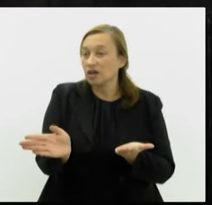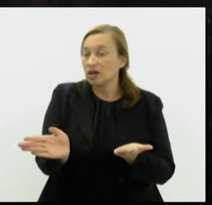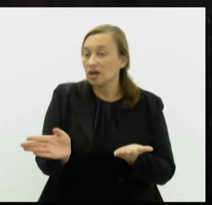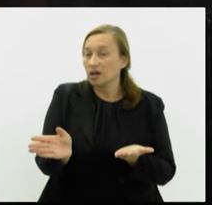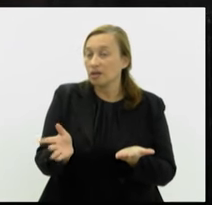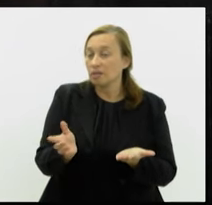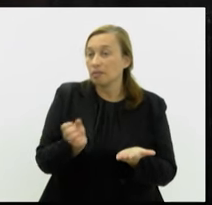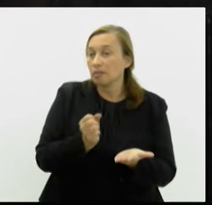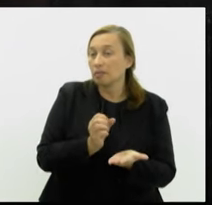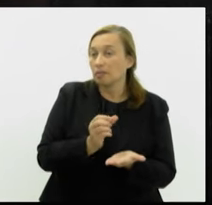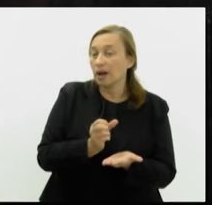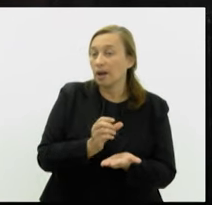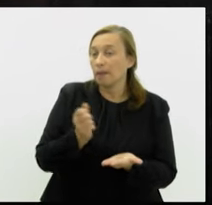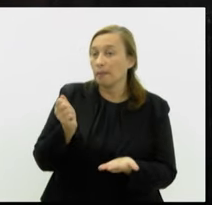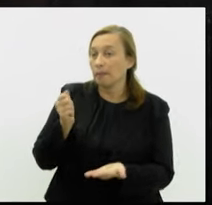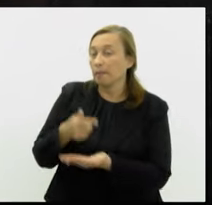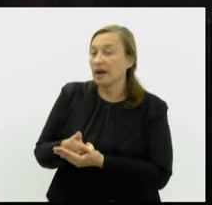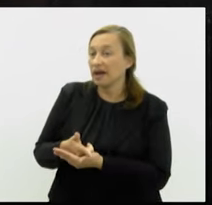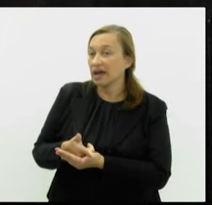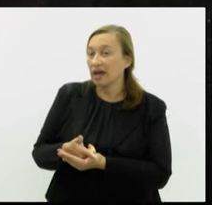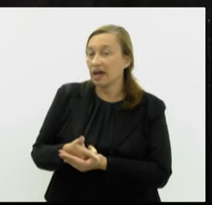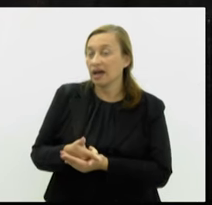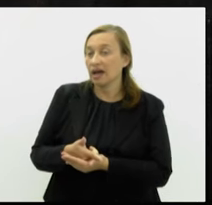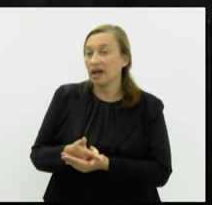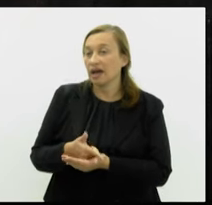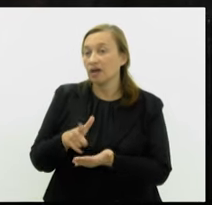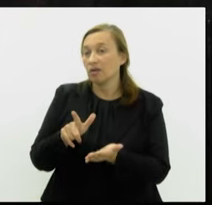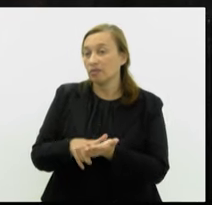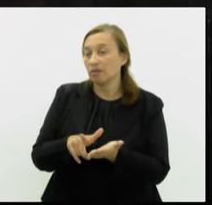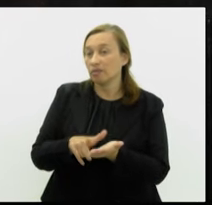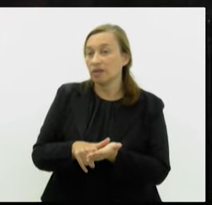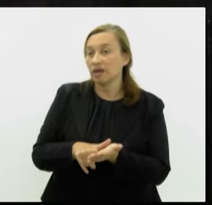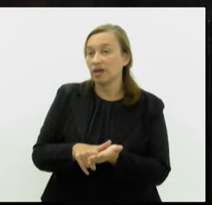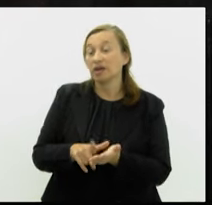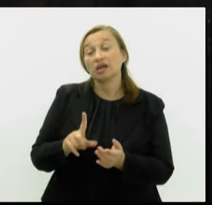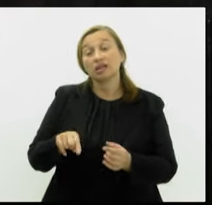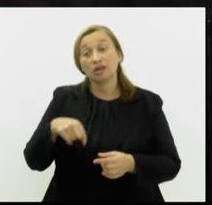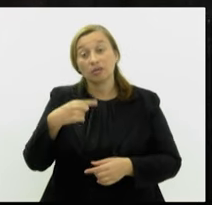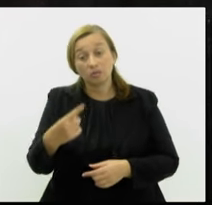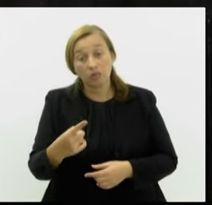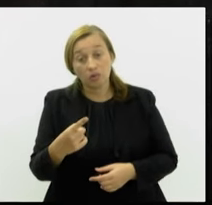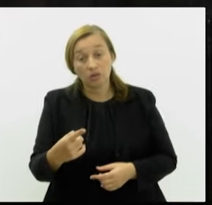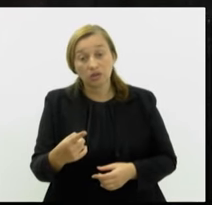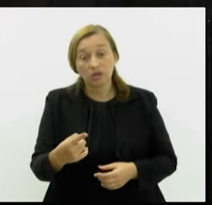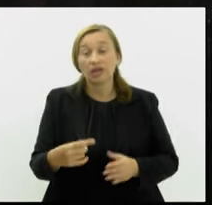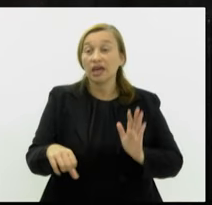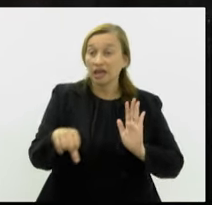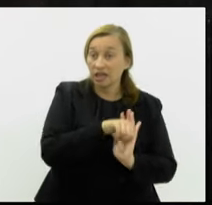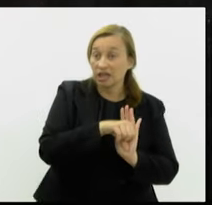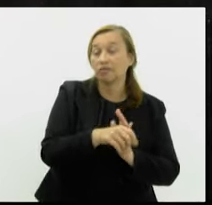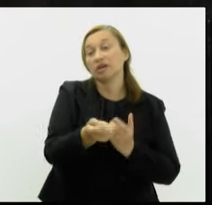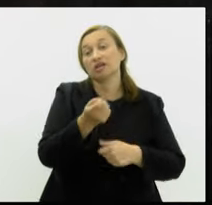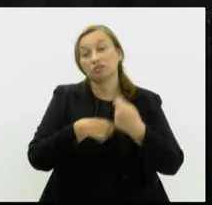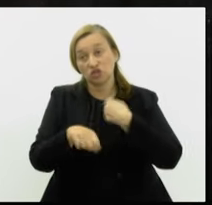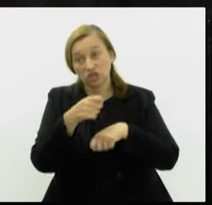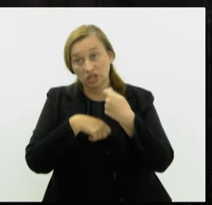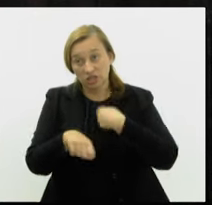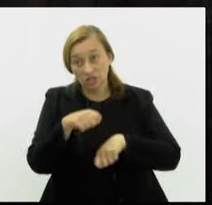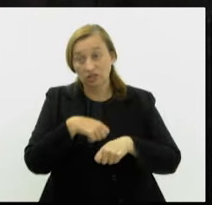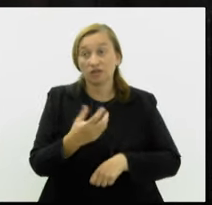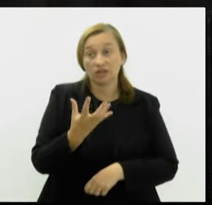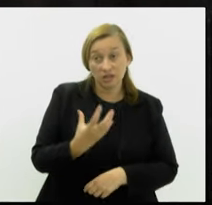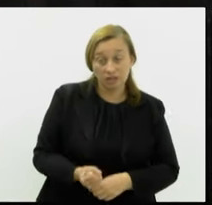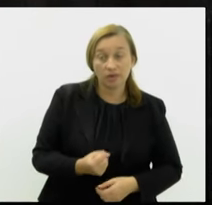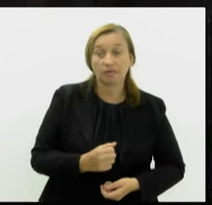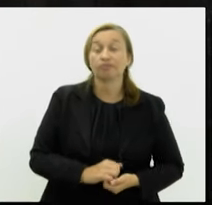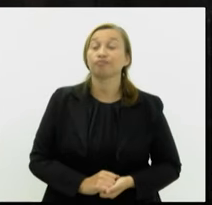para pagar a folha, mais tarde podem receber uma improbidade administrativa. Então, o que eu desejo com esse